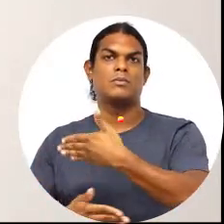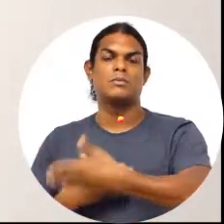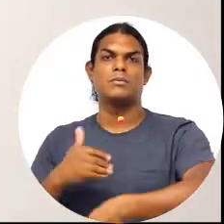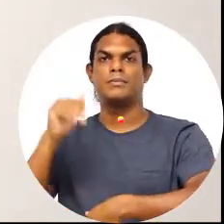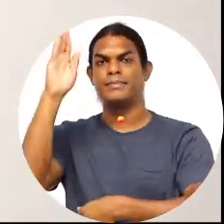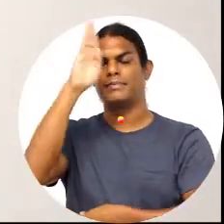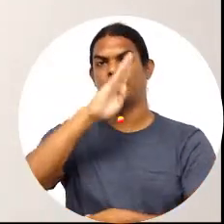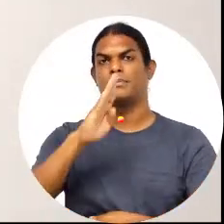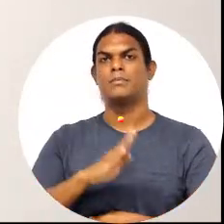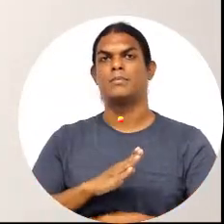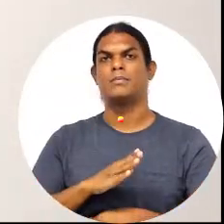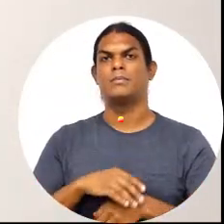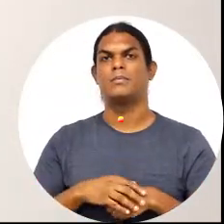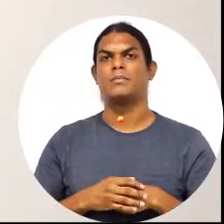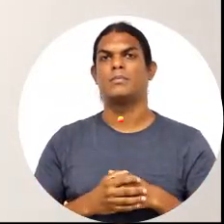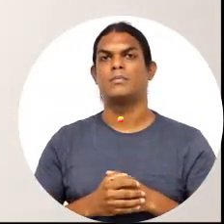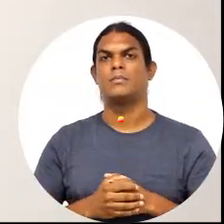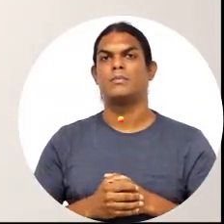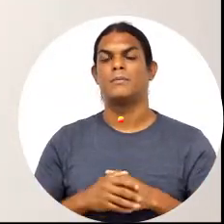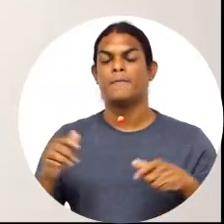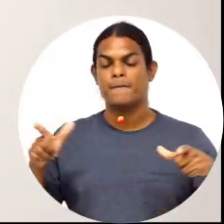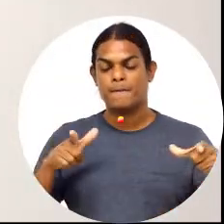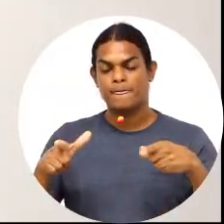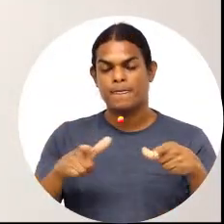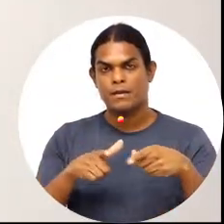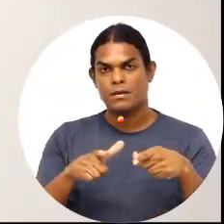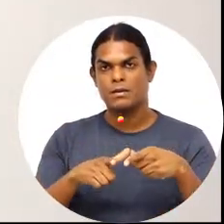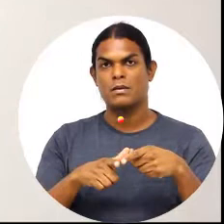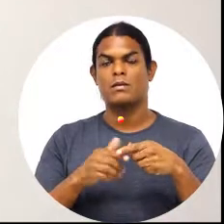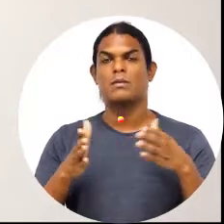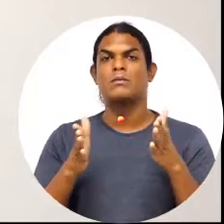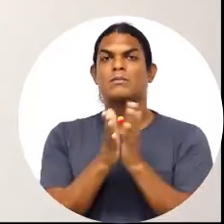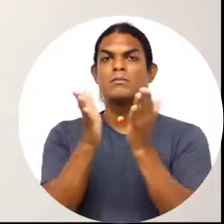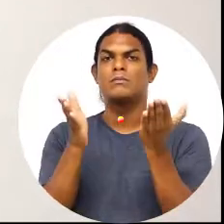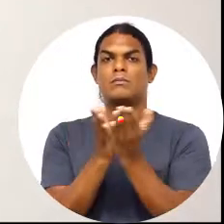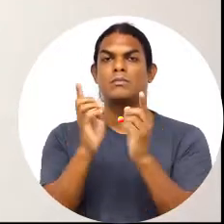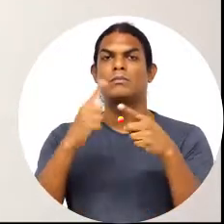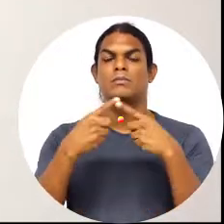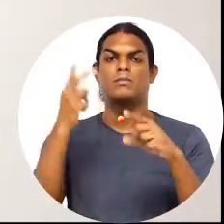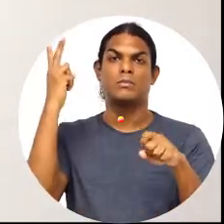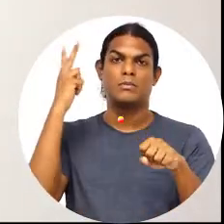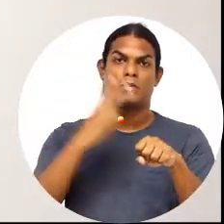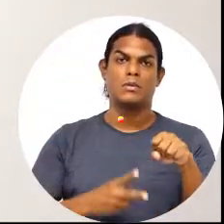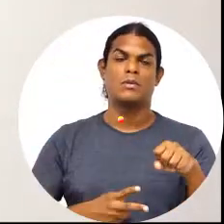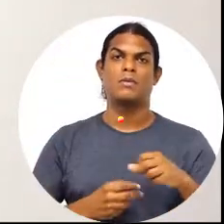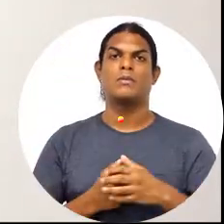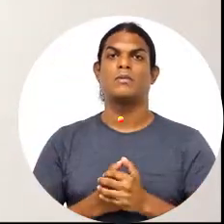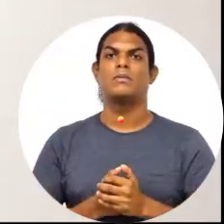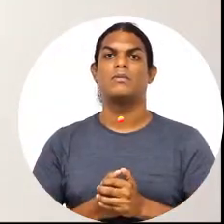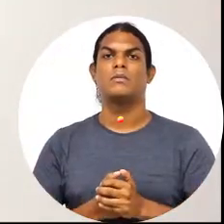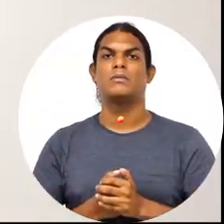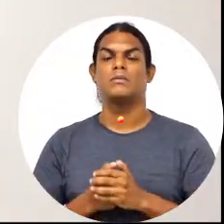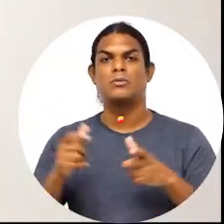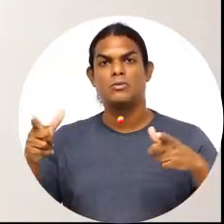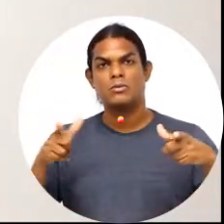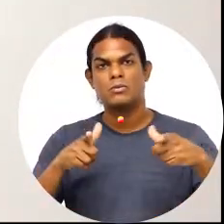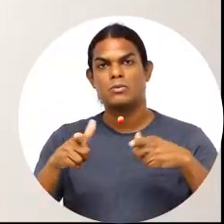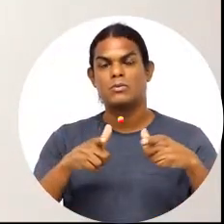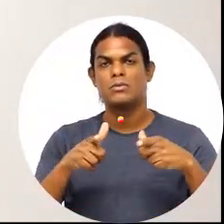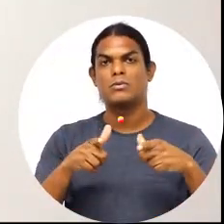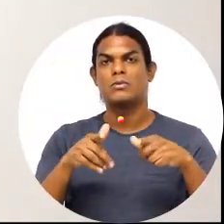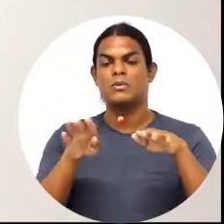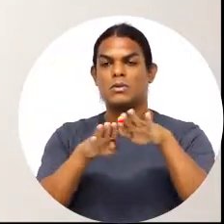desenvolvimento nacional, a erradicação da pobreza e da marginalidade, a redução